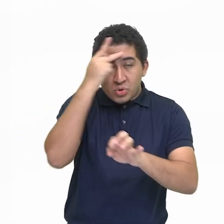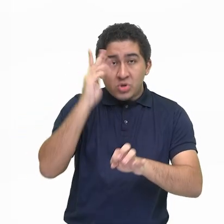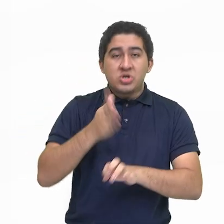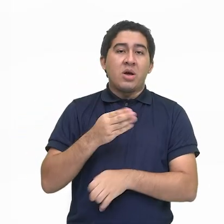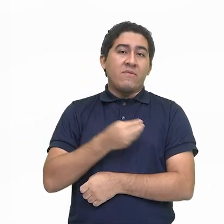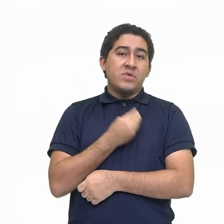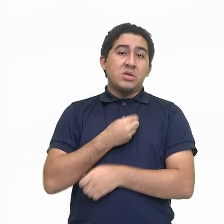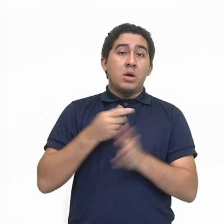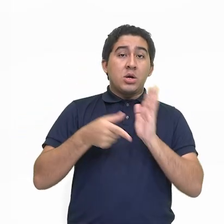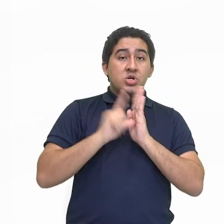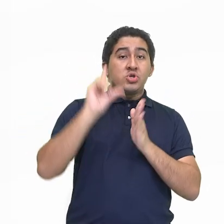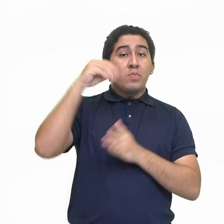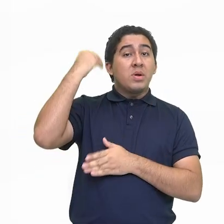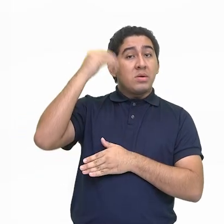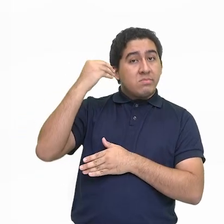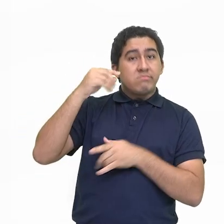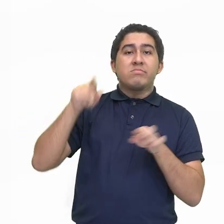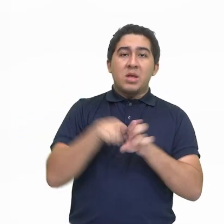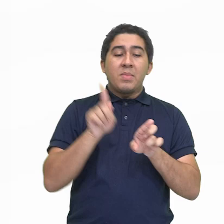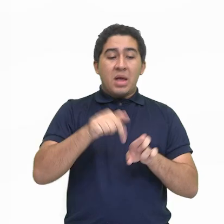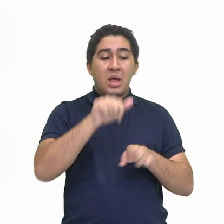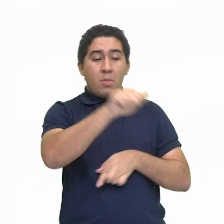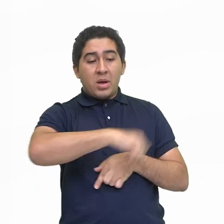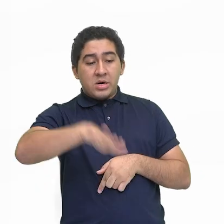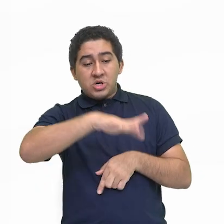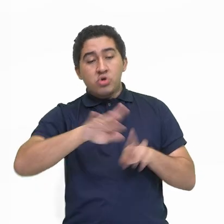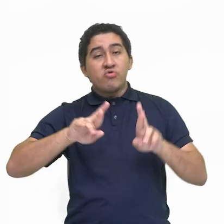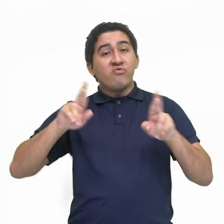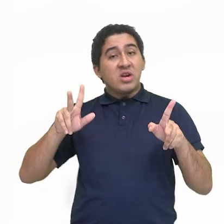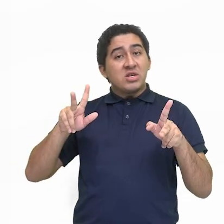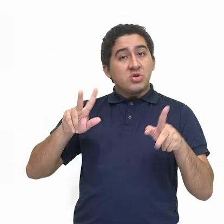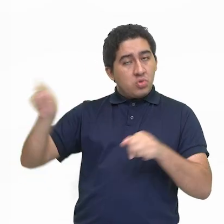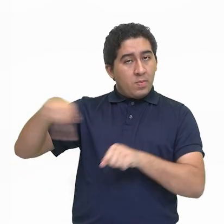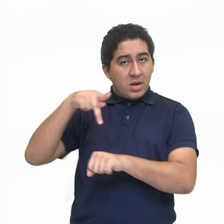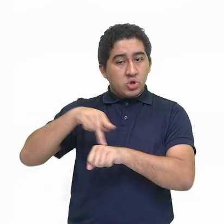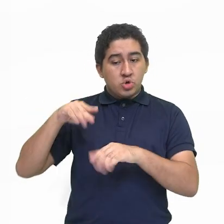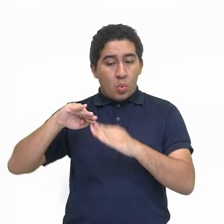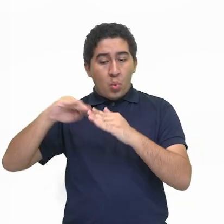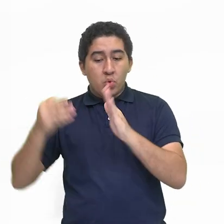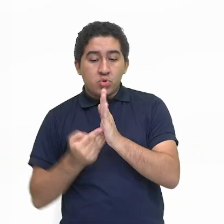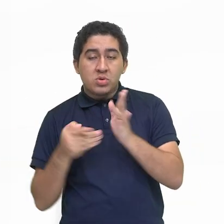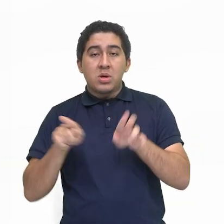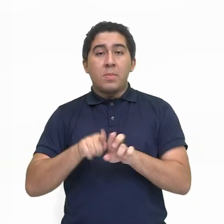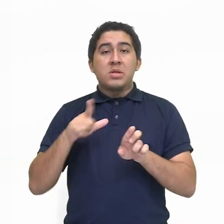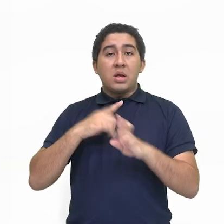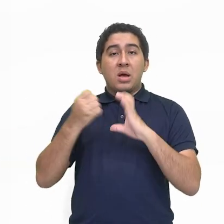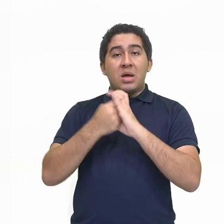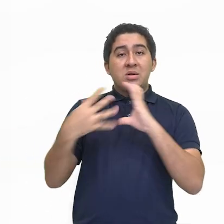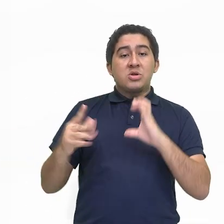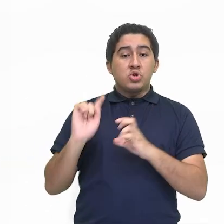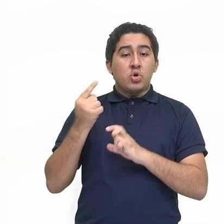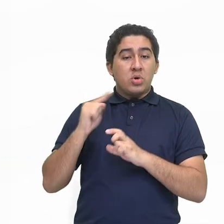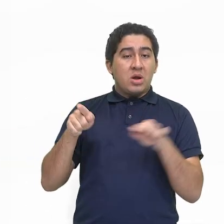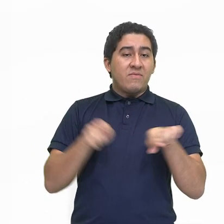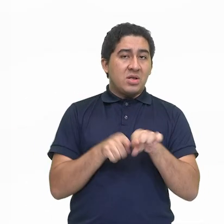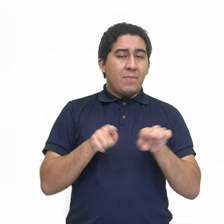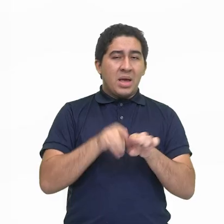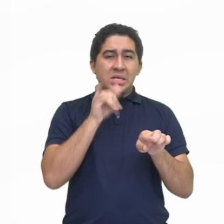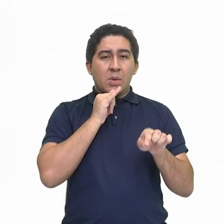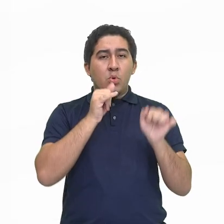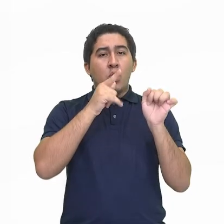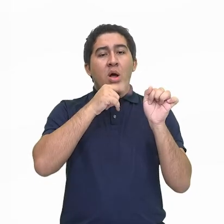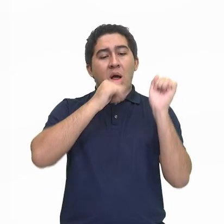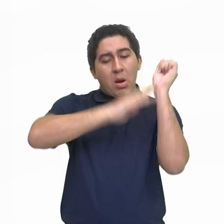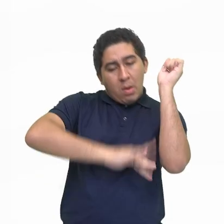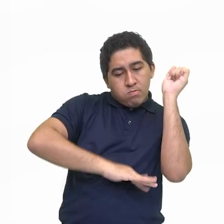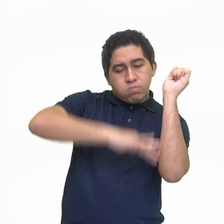habitavam aqui e que aqui é uma região diferenciada do restante do país, com algumas características geográficas, como várzea, terra firme,